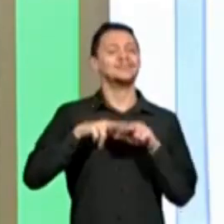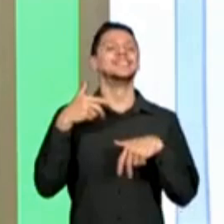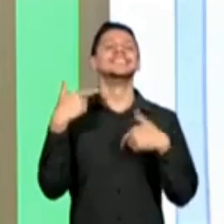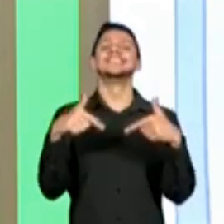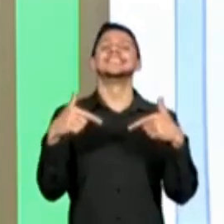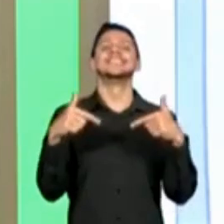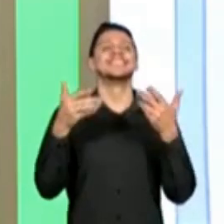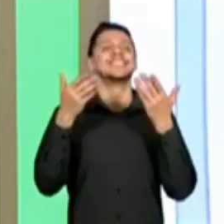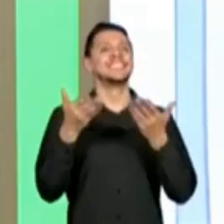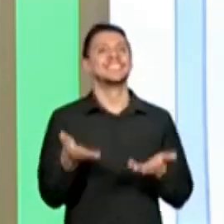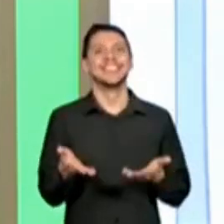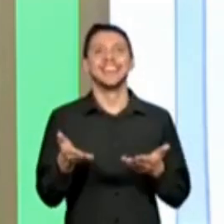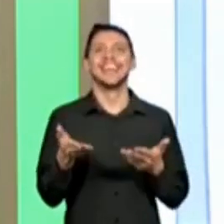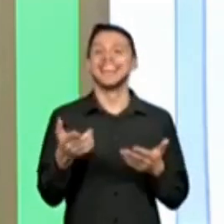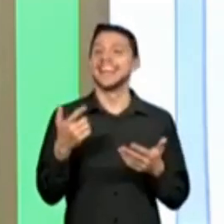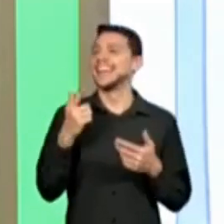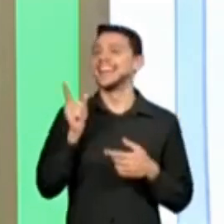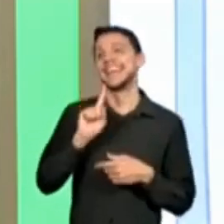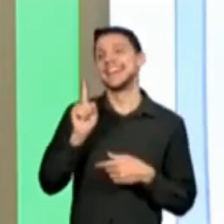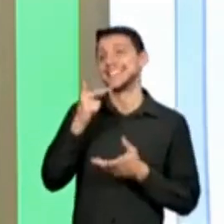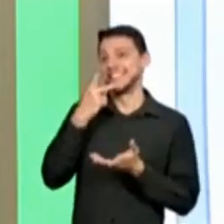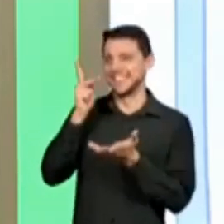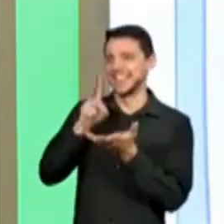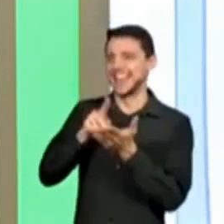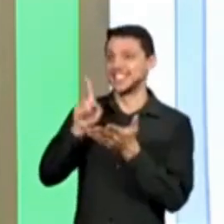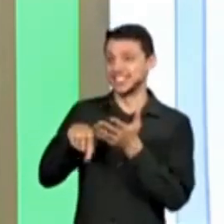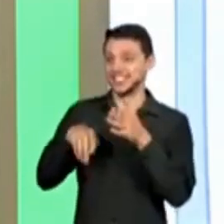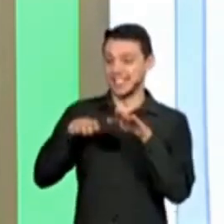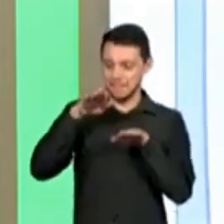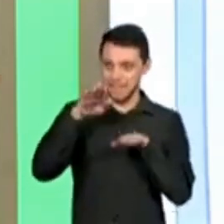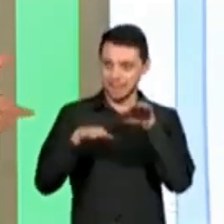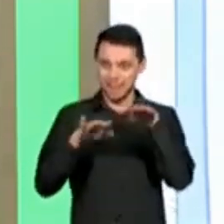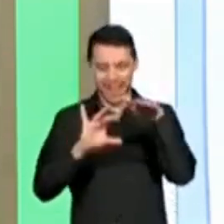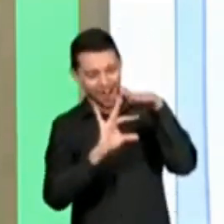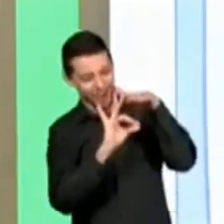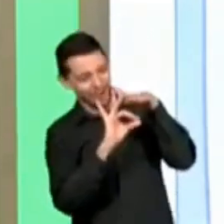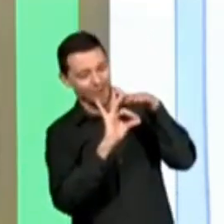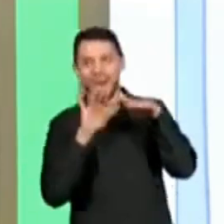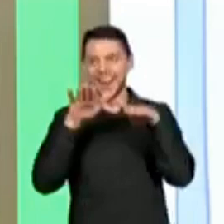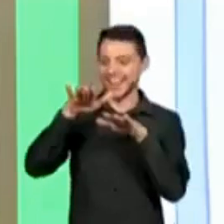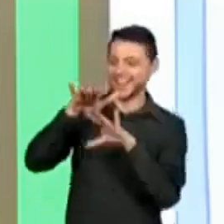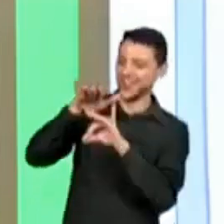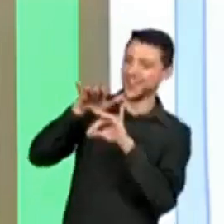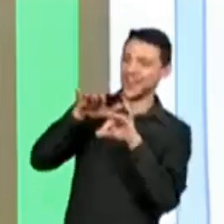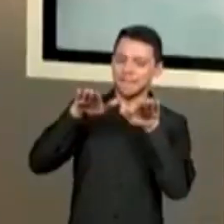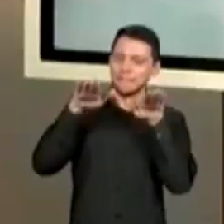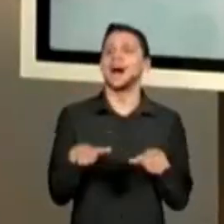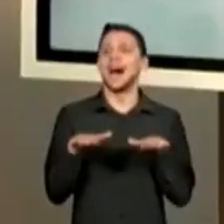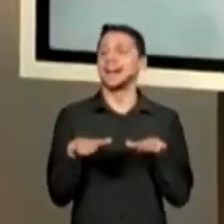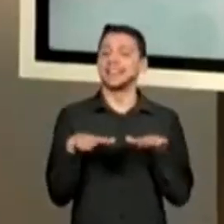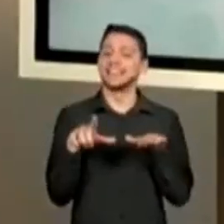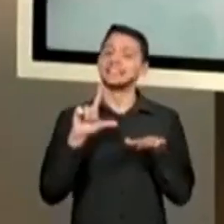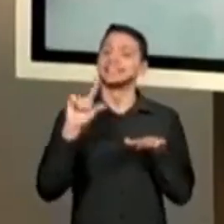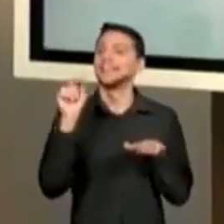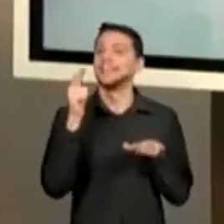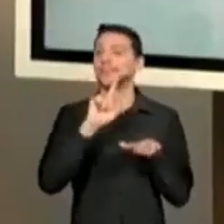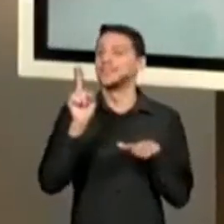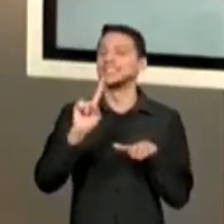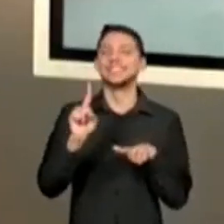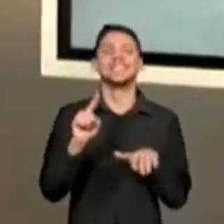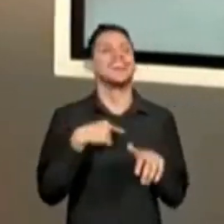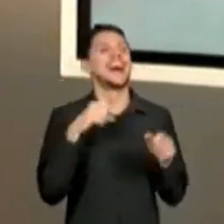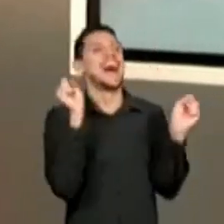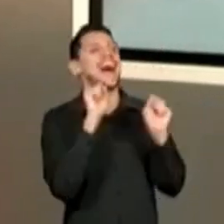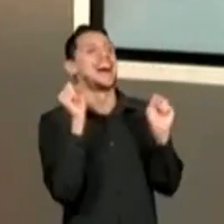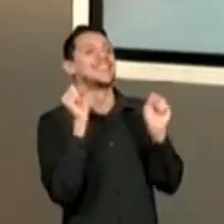né? Não ficou rica, não? É que colaram meu pé no estúdio, pessoal. Foi isso que aconteceu. Aí eu não consigo sair daqui. Adorei. No caso, ela não